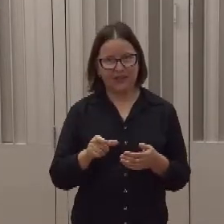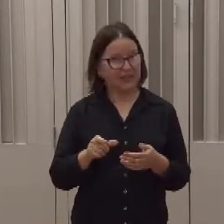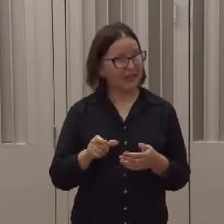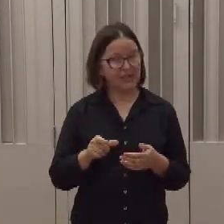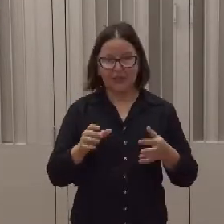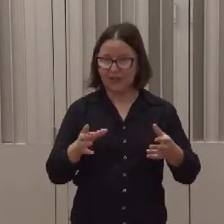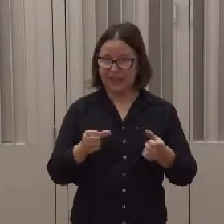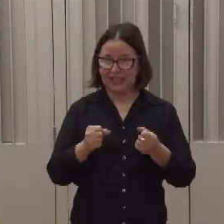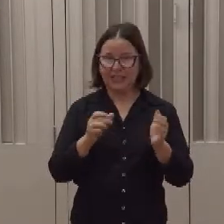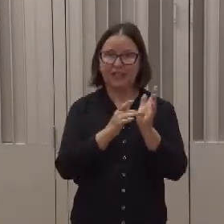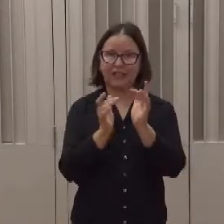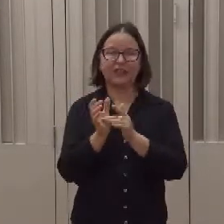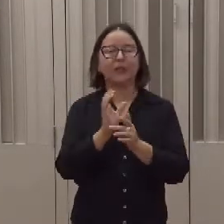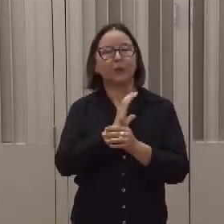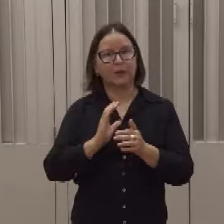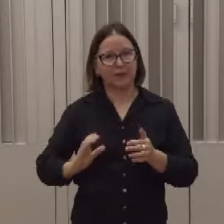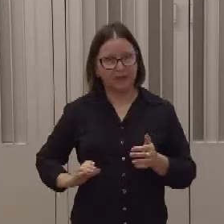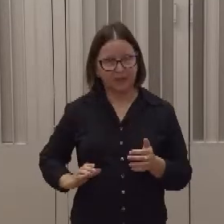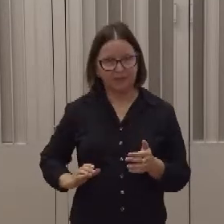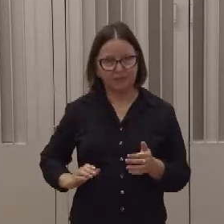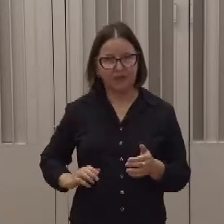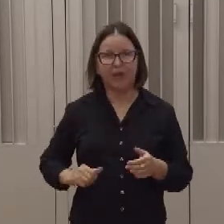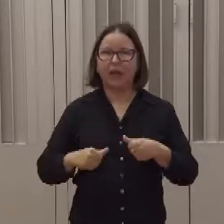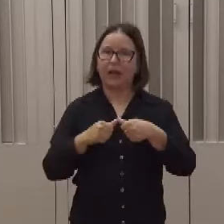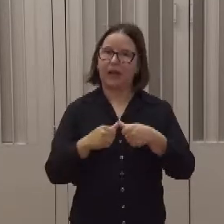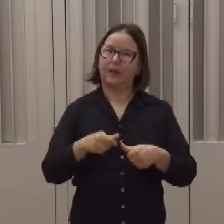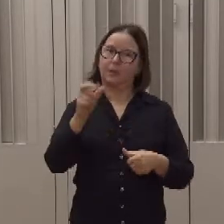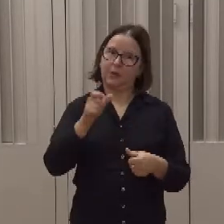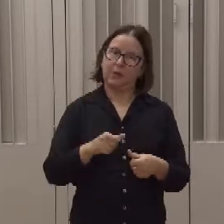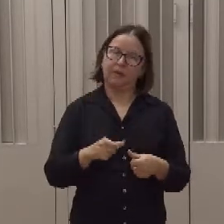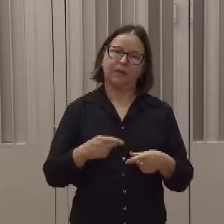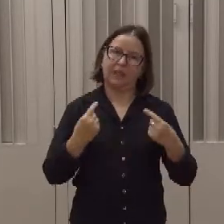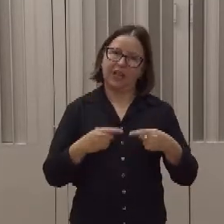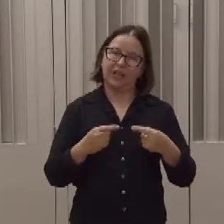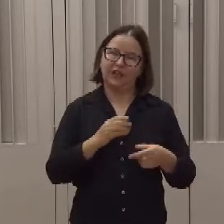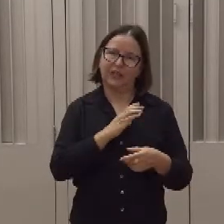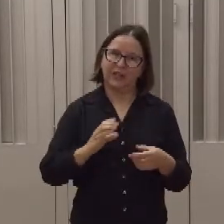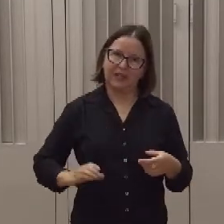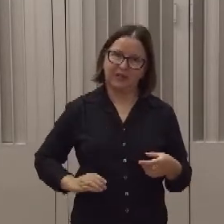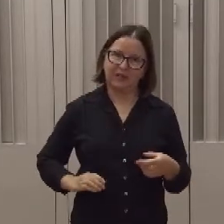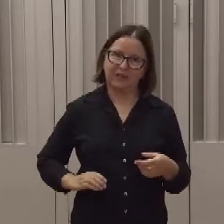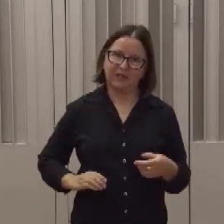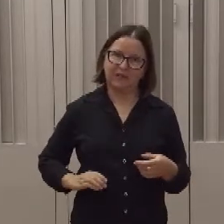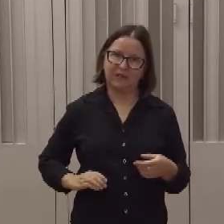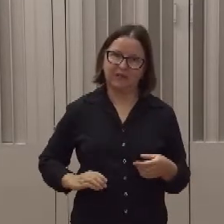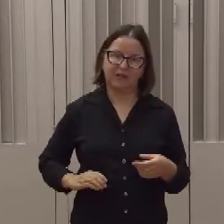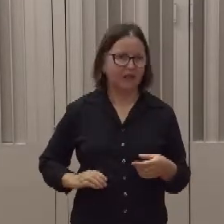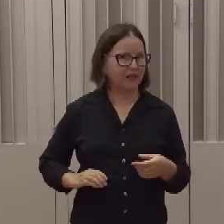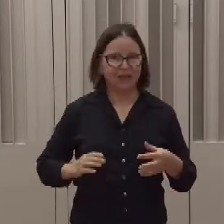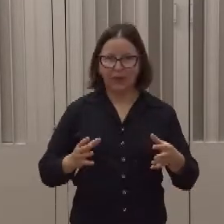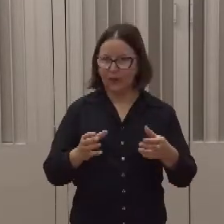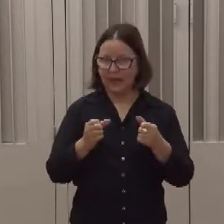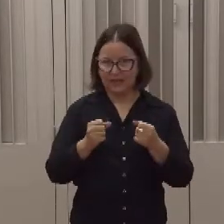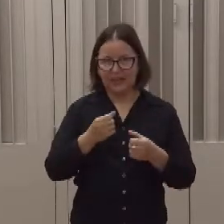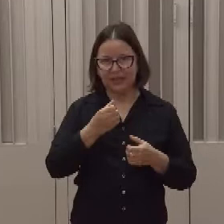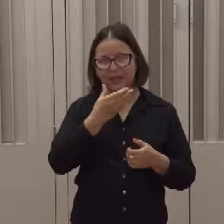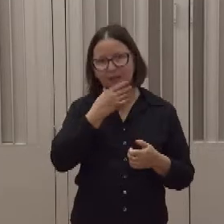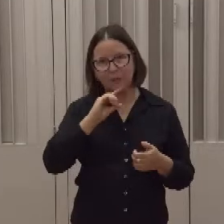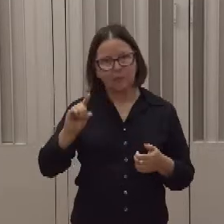Cristo? Este é o anticristo, o que nega o Pai e o Filho. Todo aquele que nega o